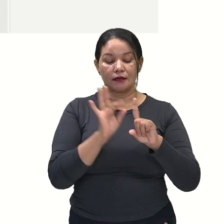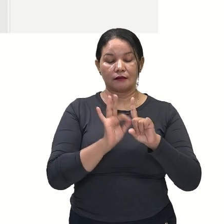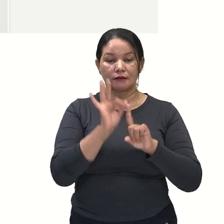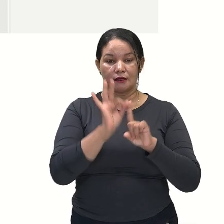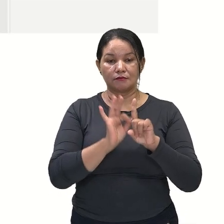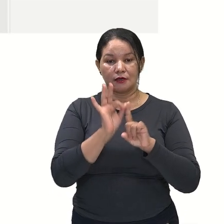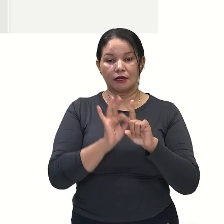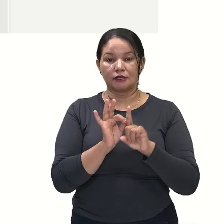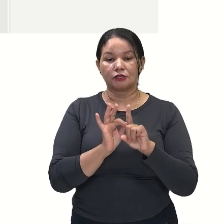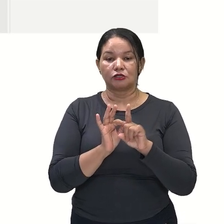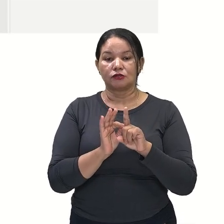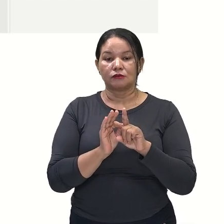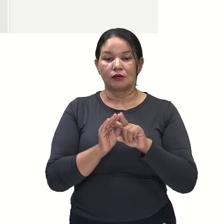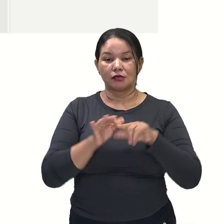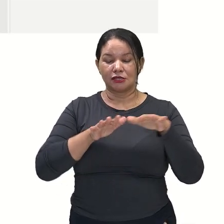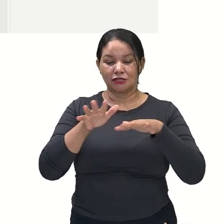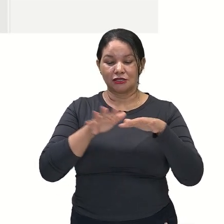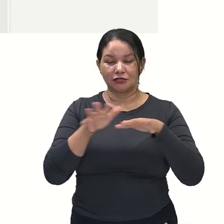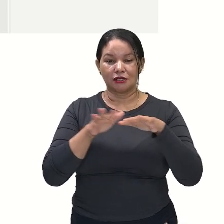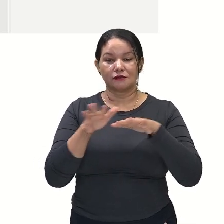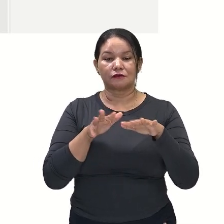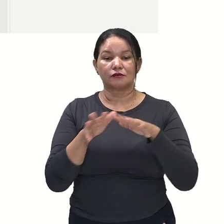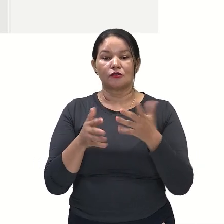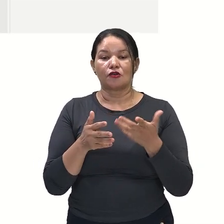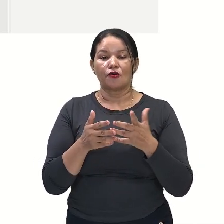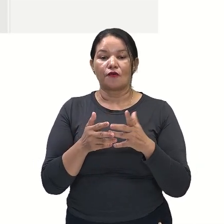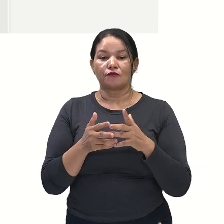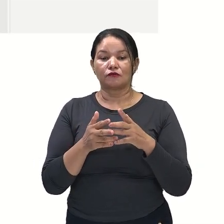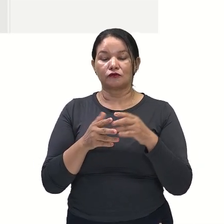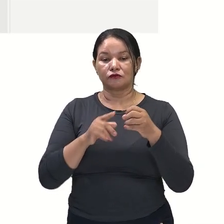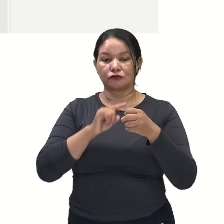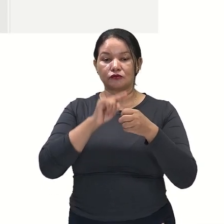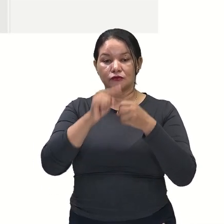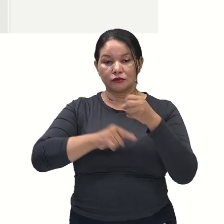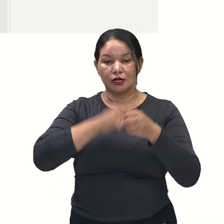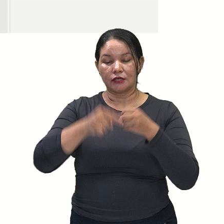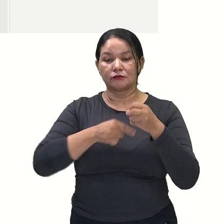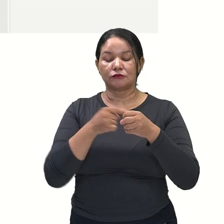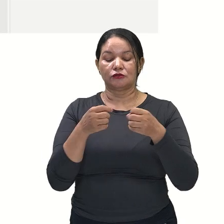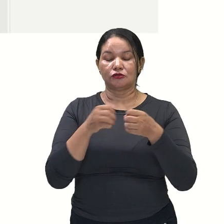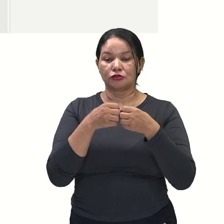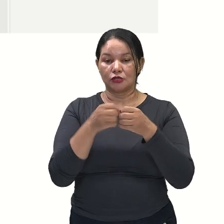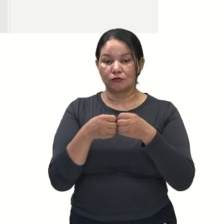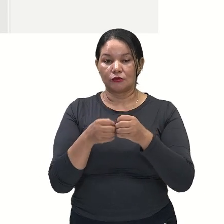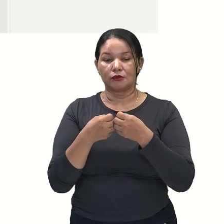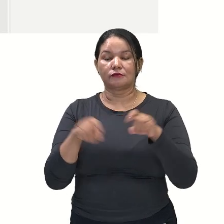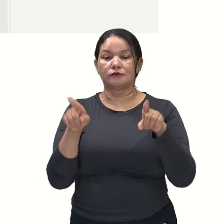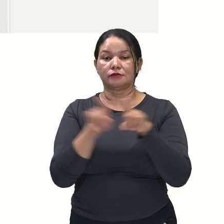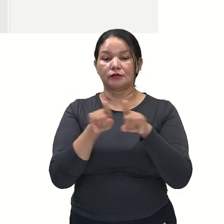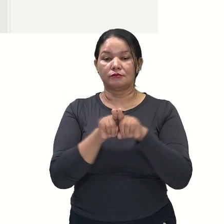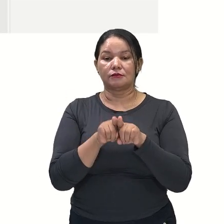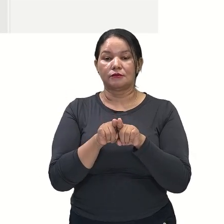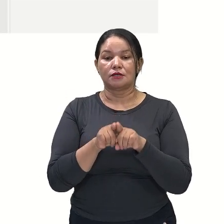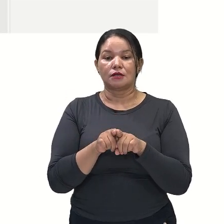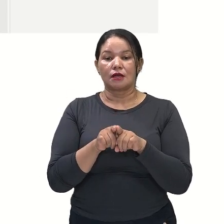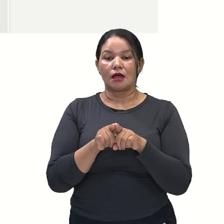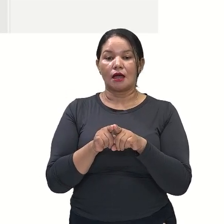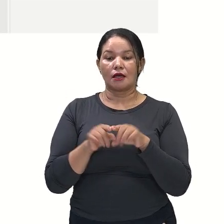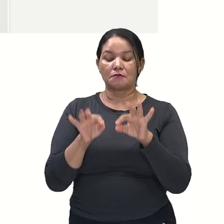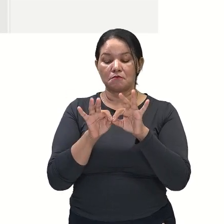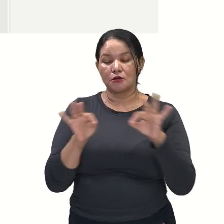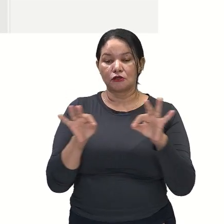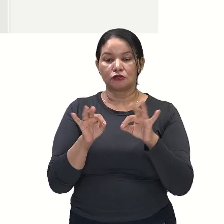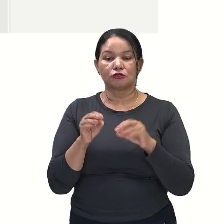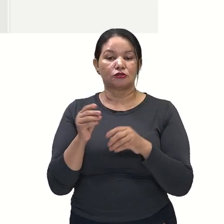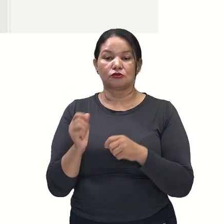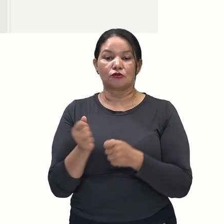de agitação das moléculas e átomos em relação ao seu estado térmico. Como medir? Através